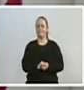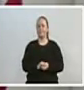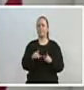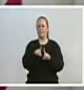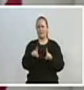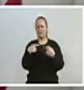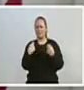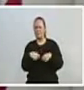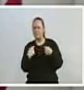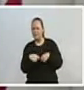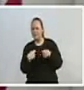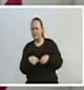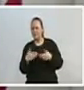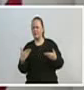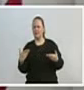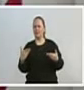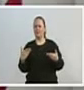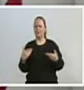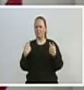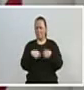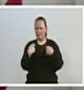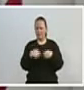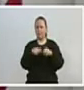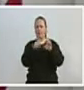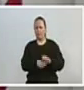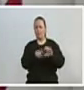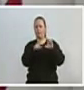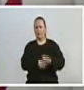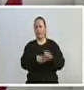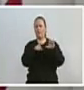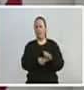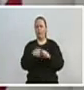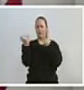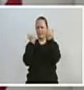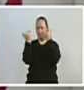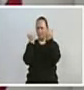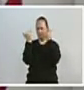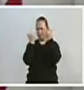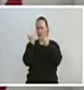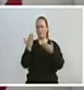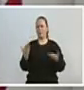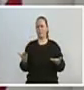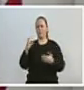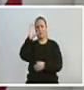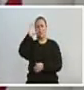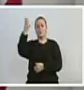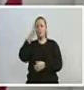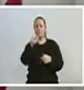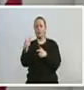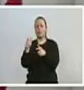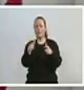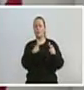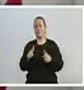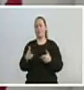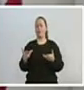de o município se assenhorar dessas informações, buscar as alternativas e resolver esse problema das áreas irregulares. E a